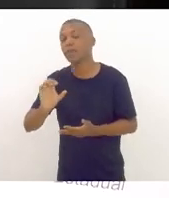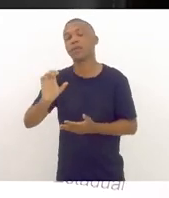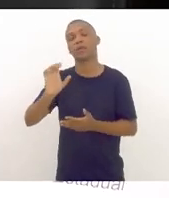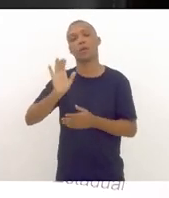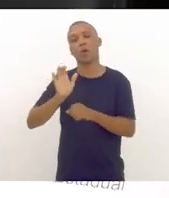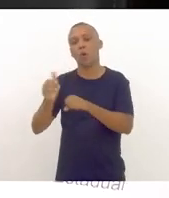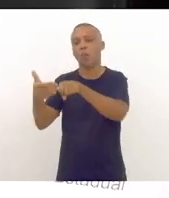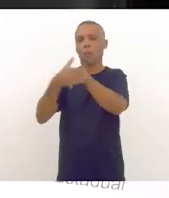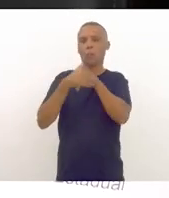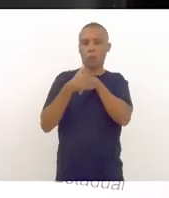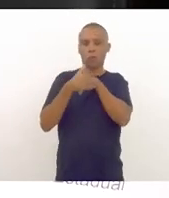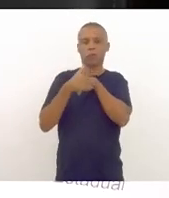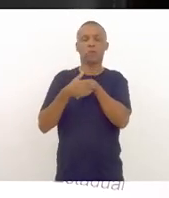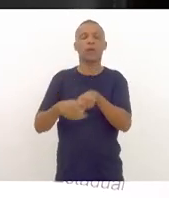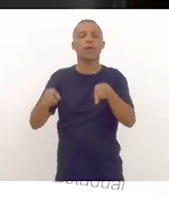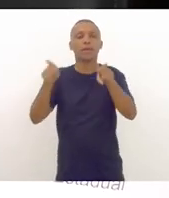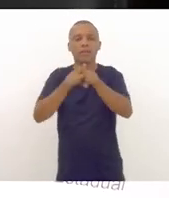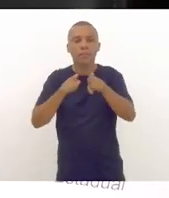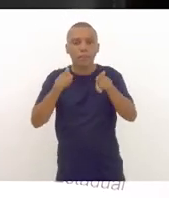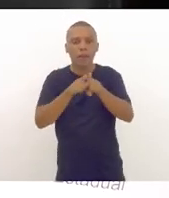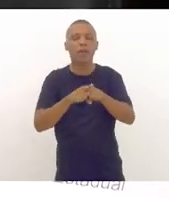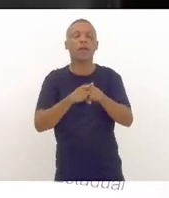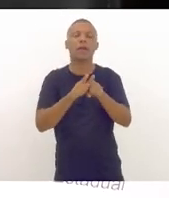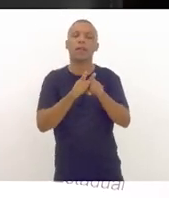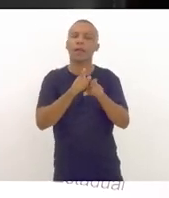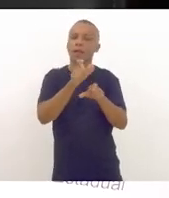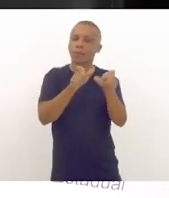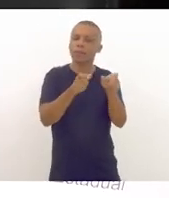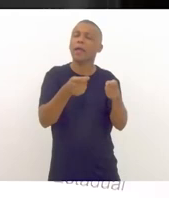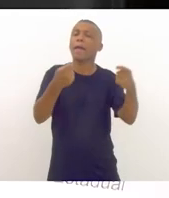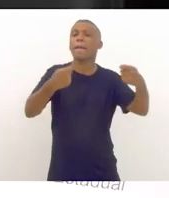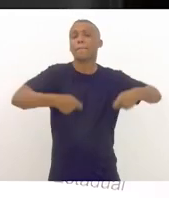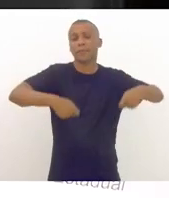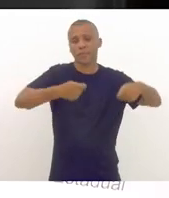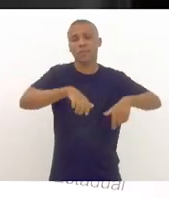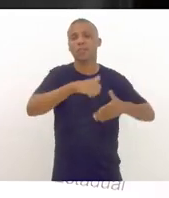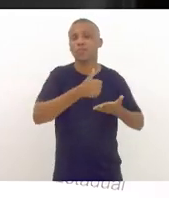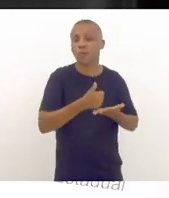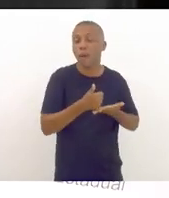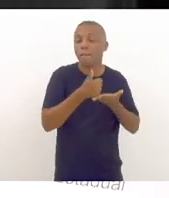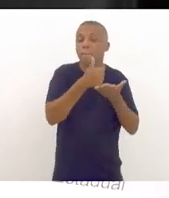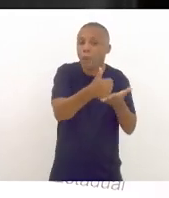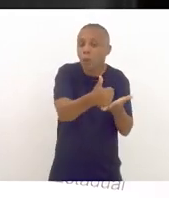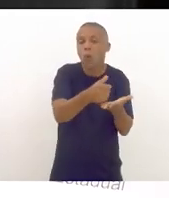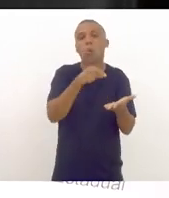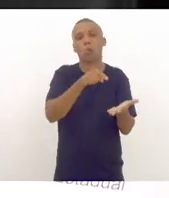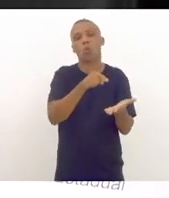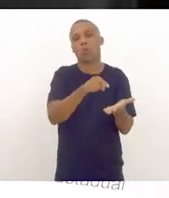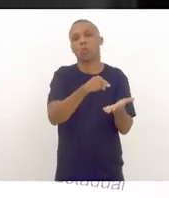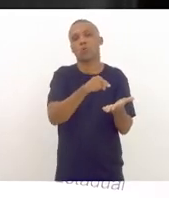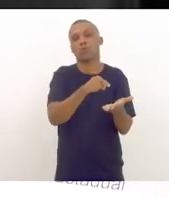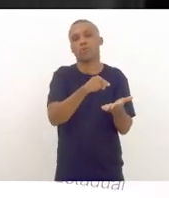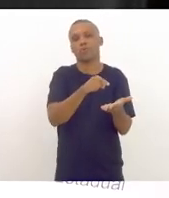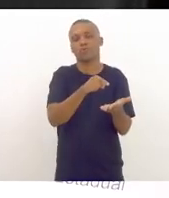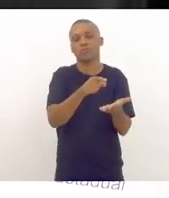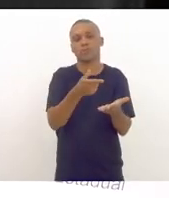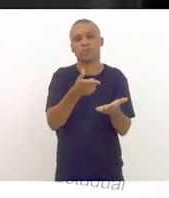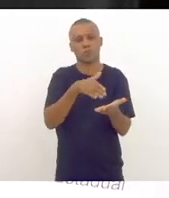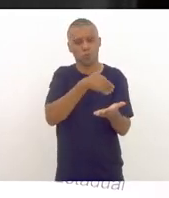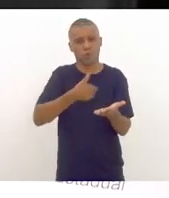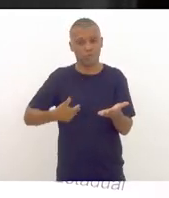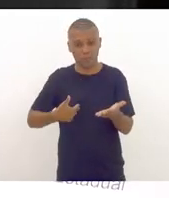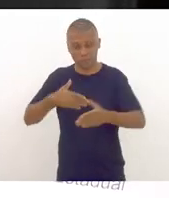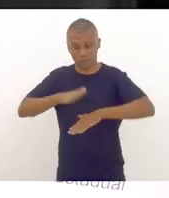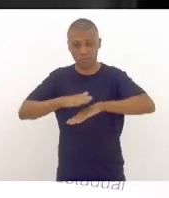também às aqueles que precisam de tanto, necessitam de apoio do poder